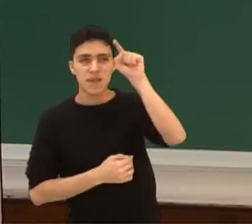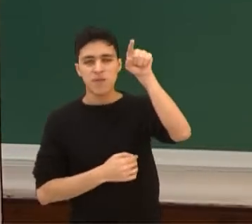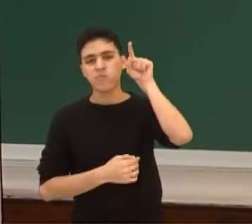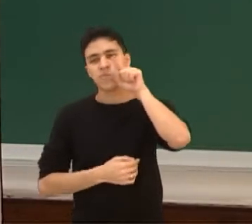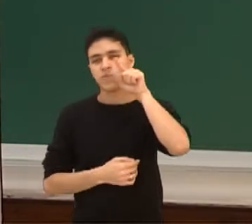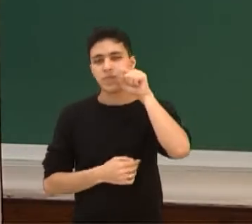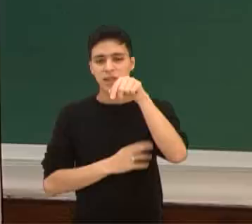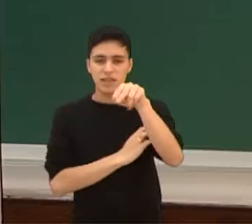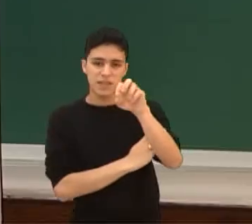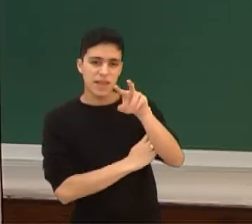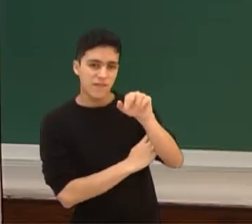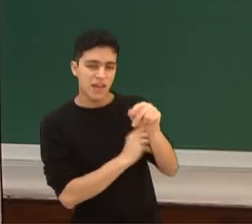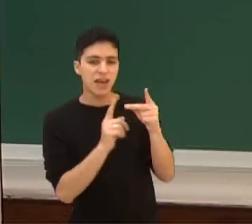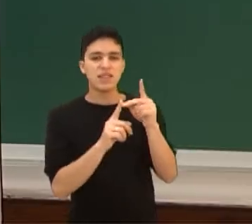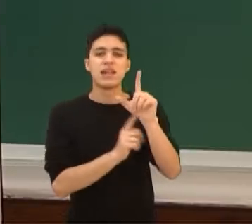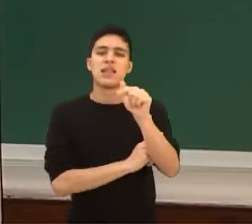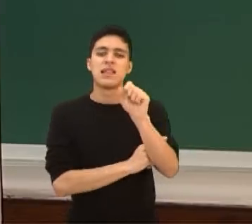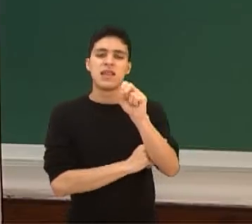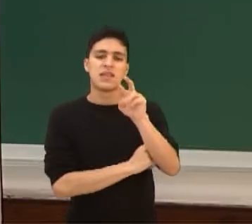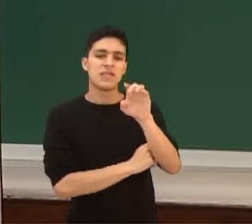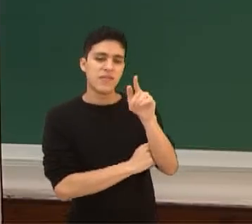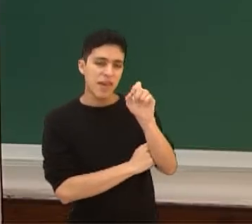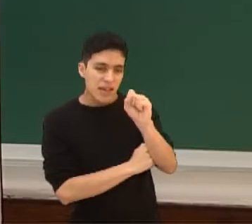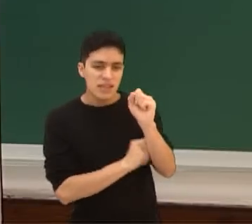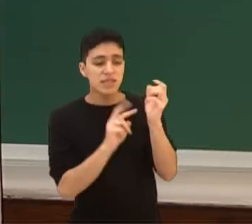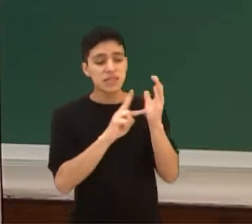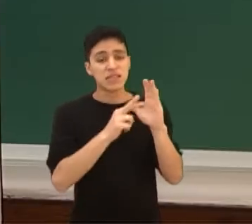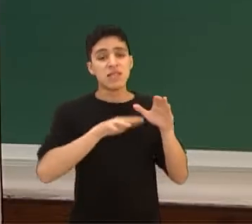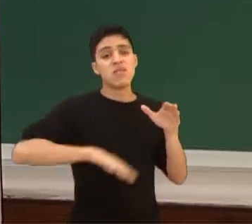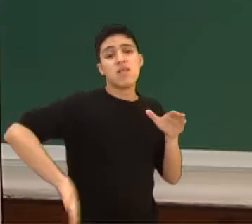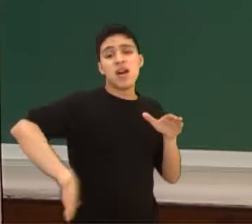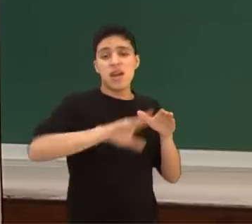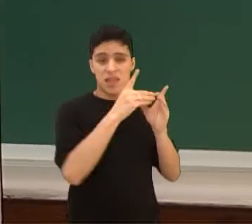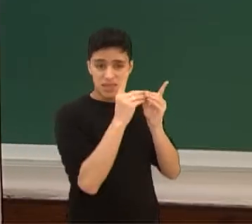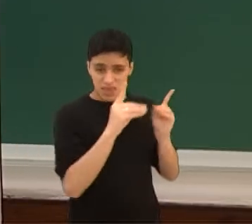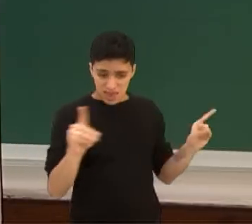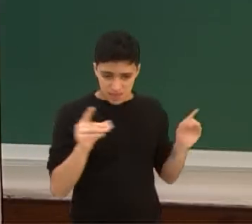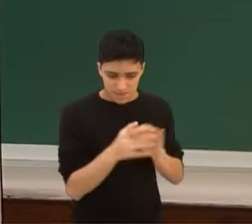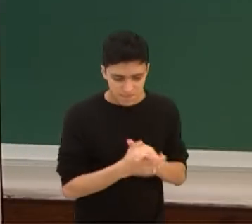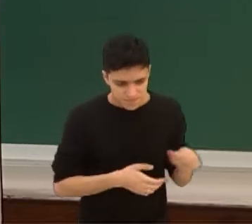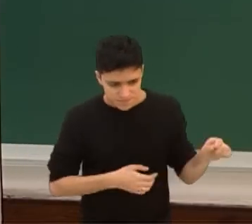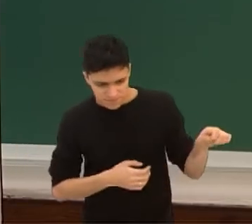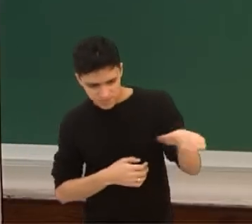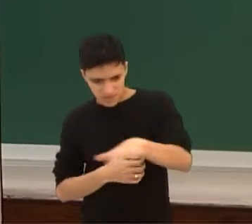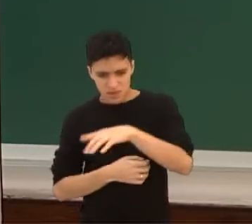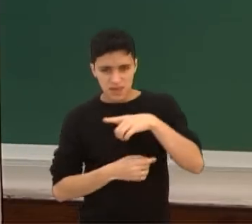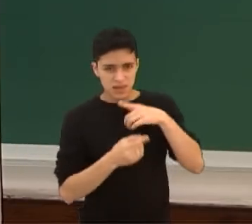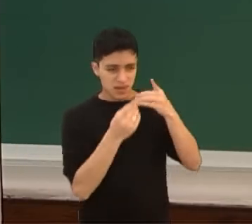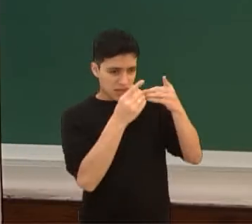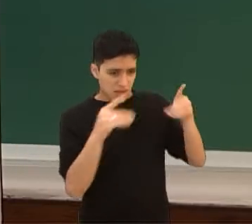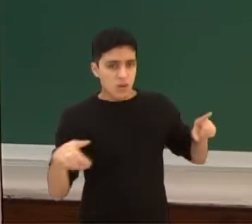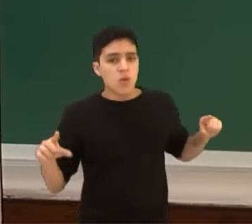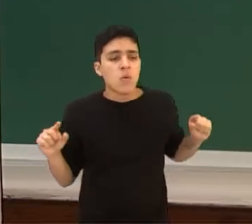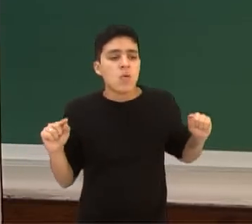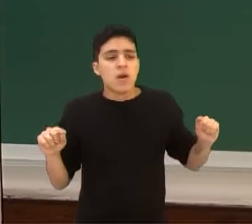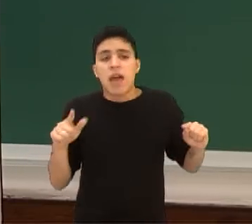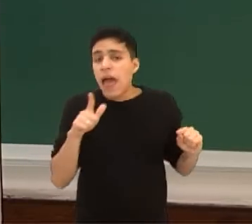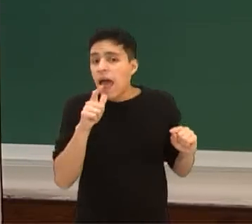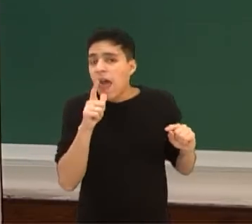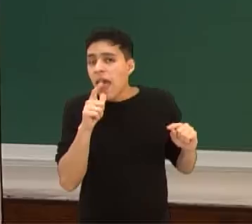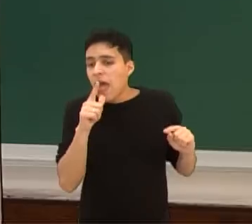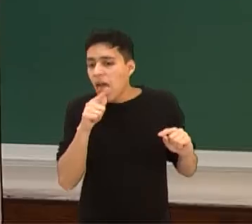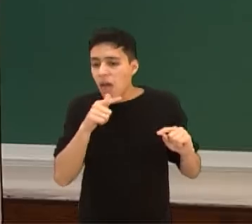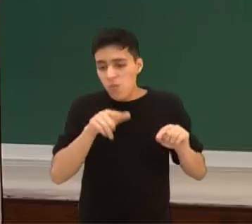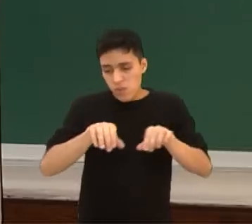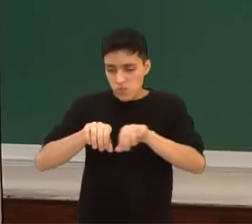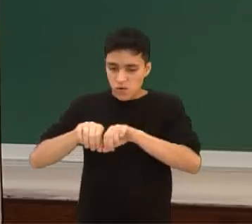em Nevada, Las Vegas, nós estamos falando de uma área desértica. É uma área de deserto, onde a água foi